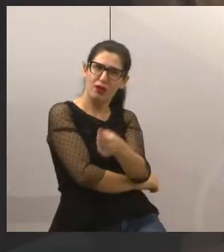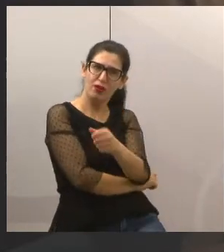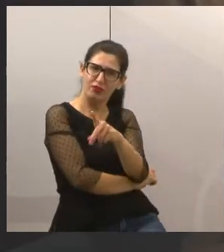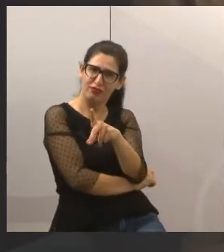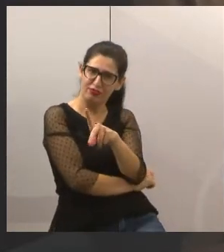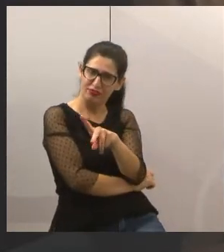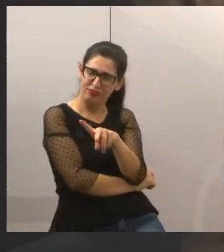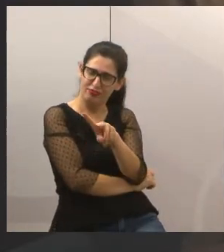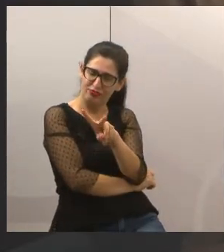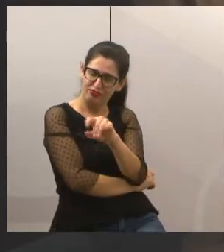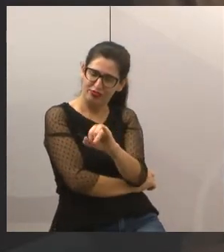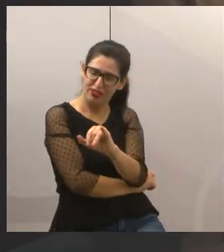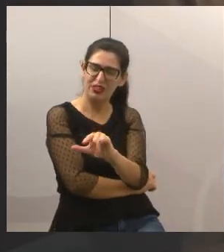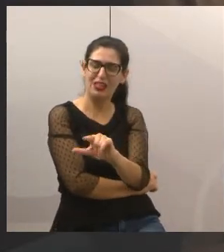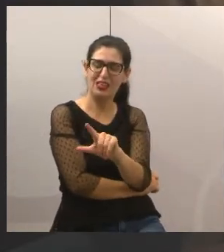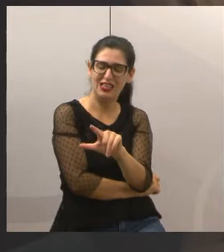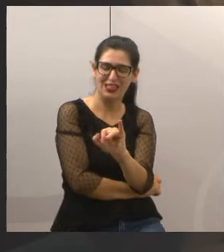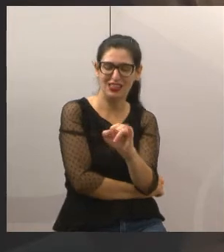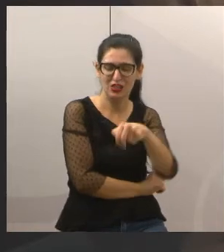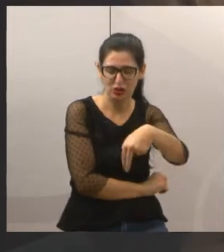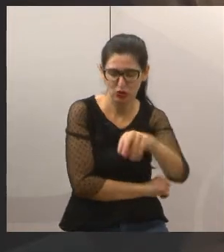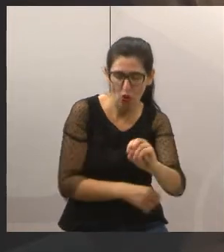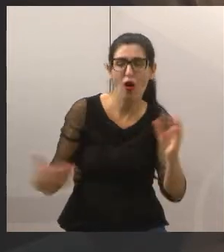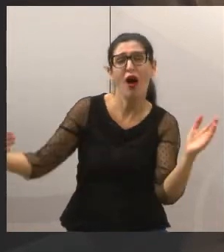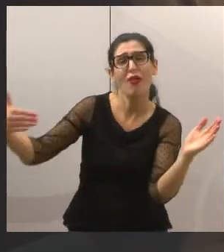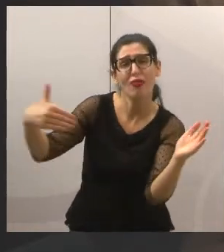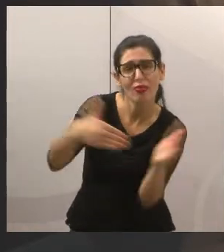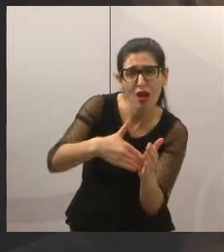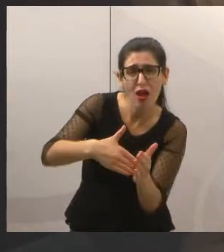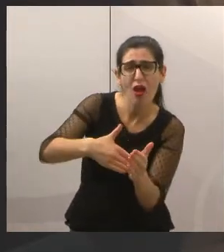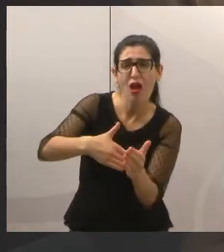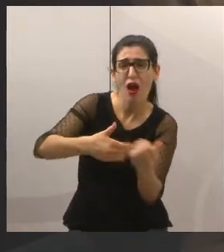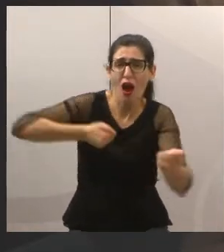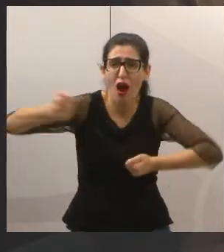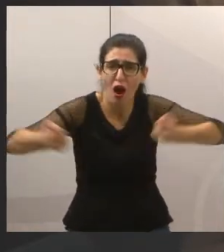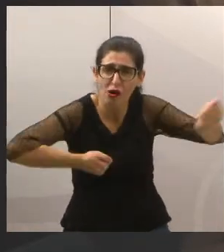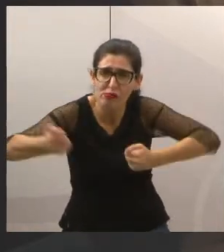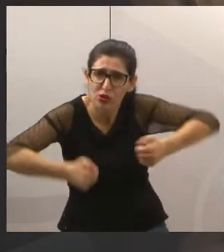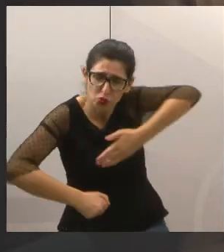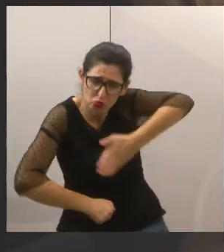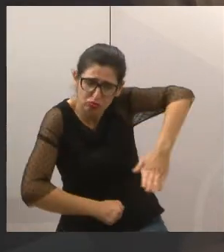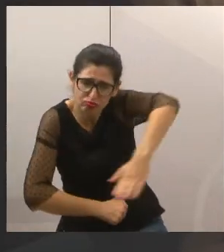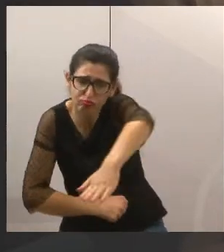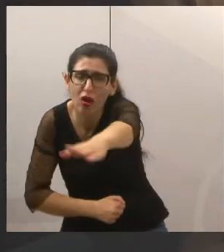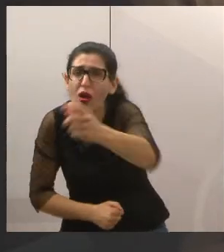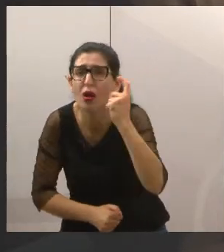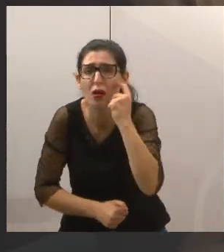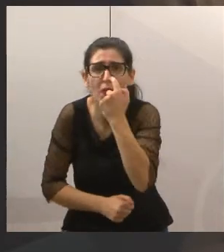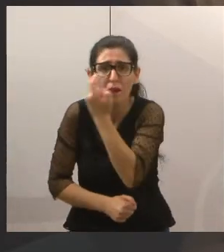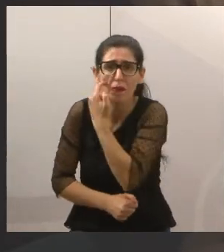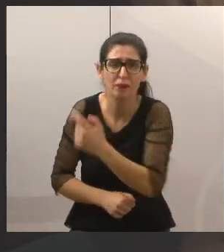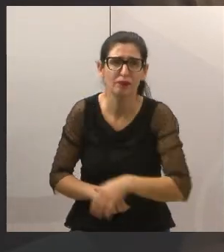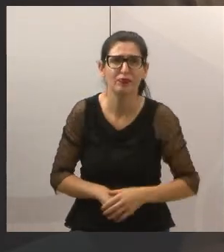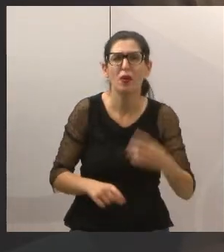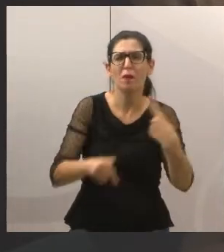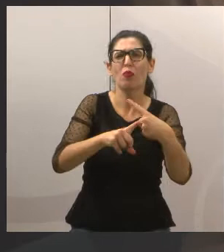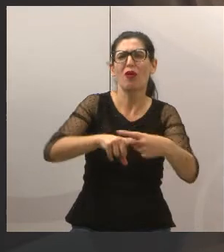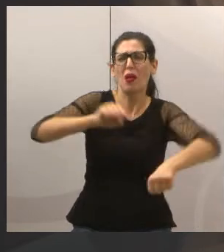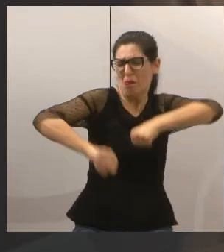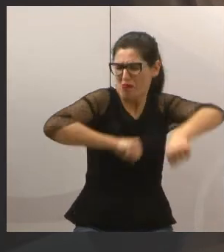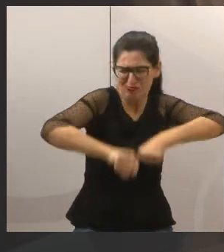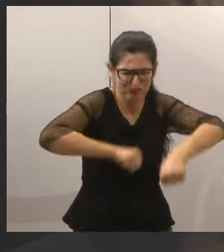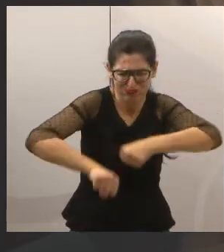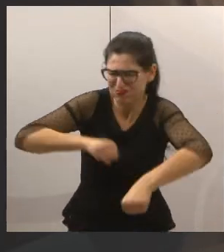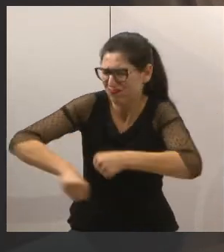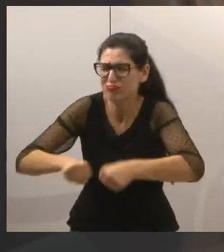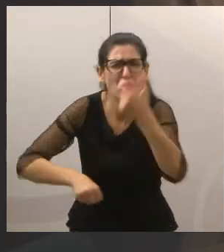da Avilino, porque nós não temos condições de andar nem de bicicleta vindo para a cidade. Como é que